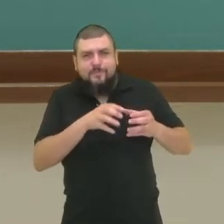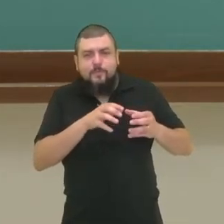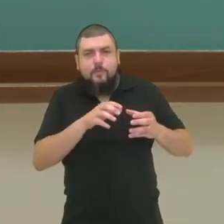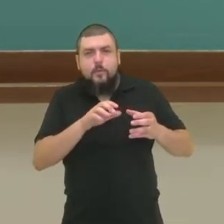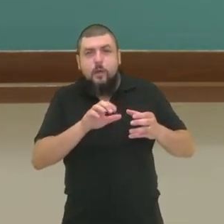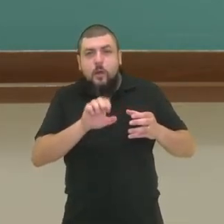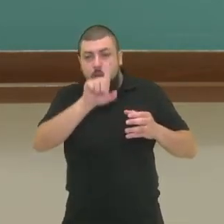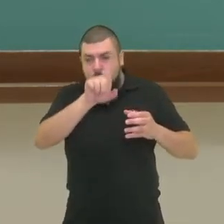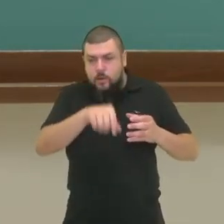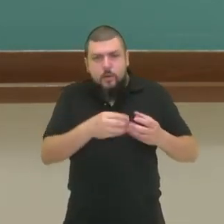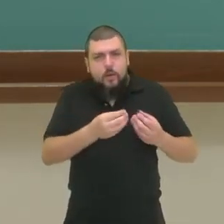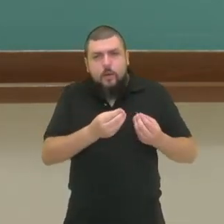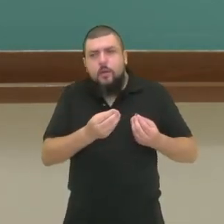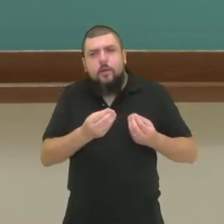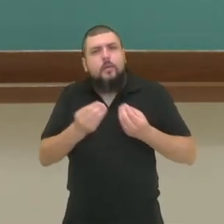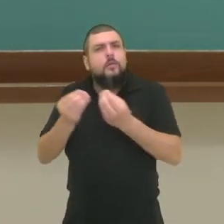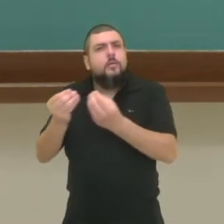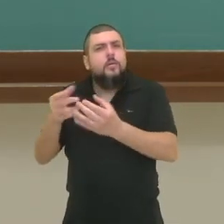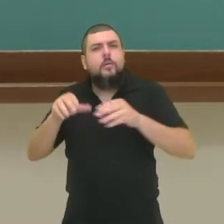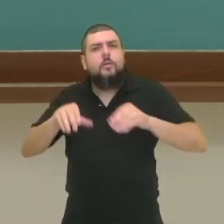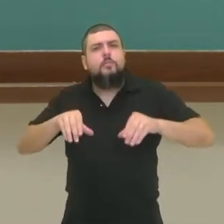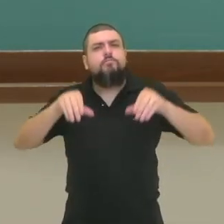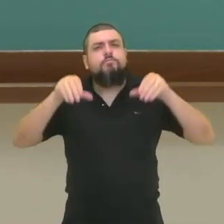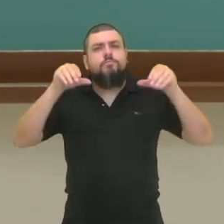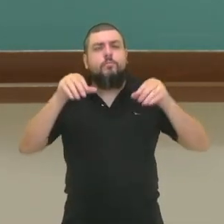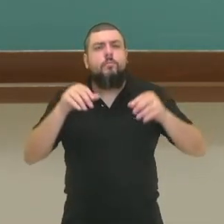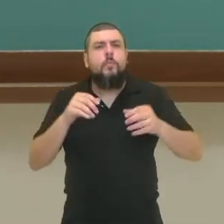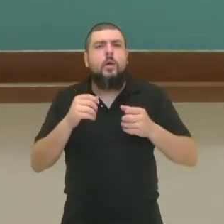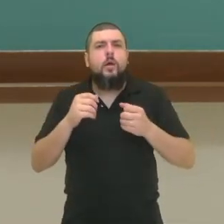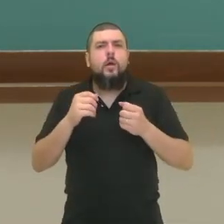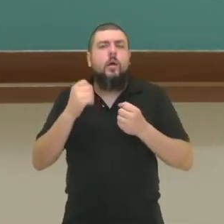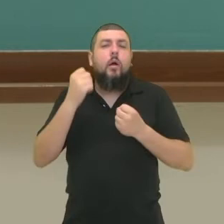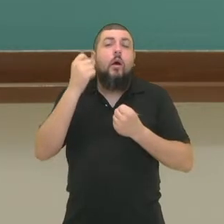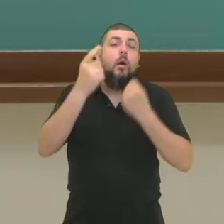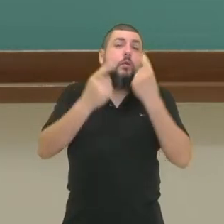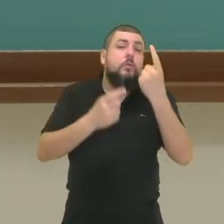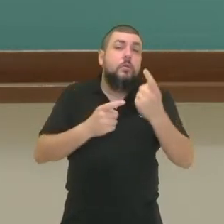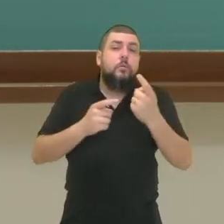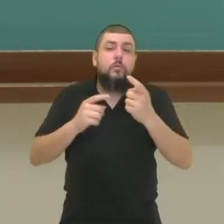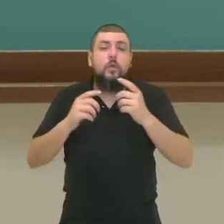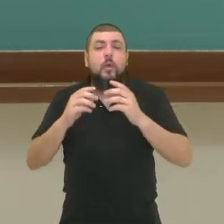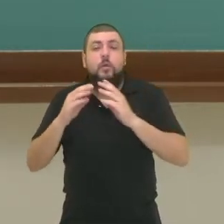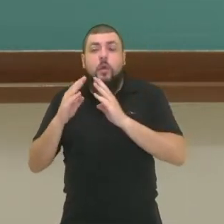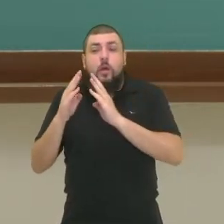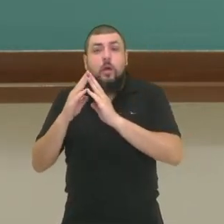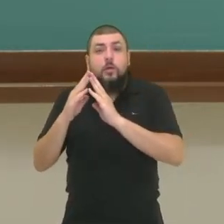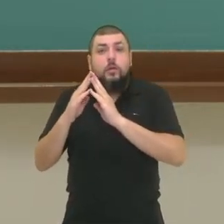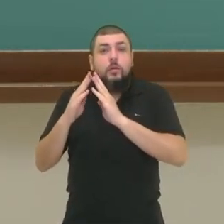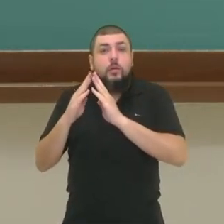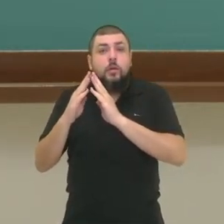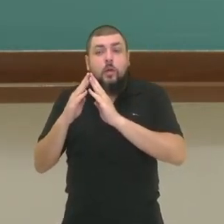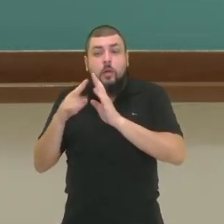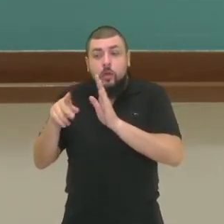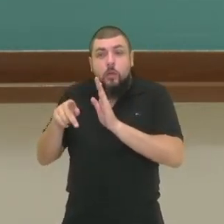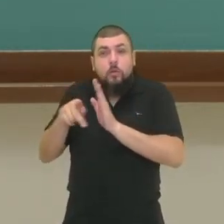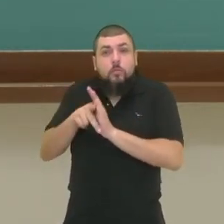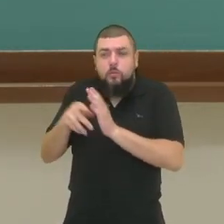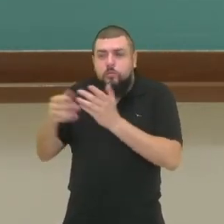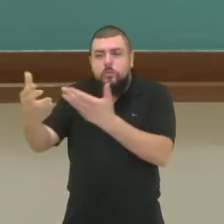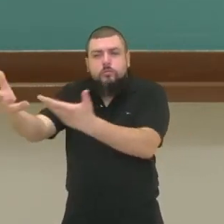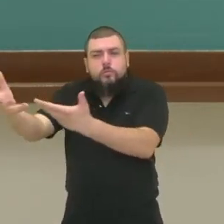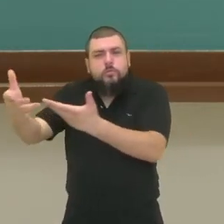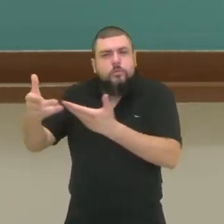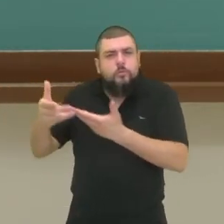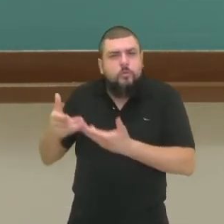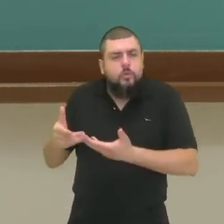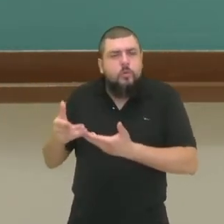dão cobertor, às vezes um acolhimento em alguma casa-abrigo, casa-lar, né, algum albergue, por exemplo,